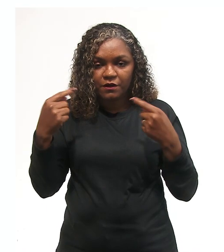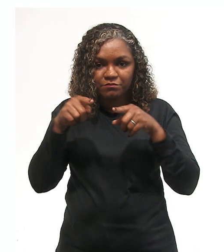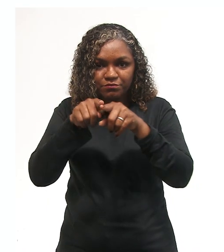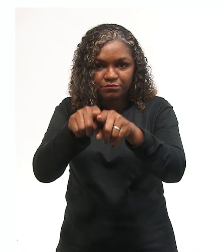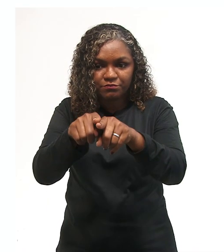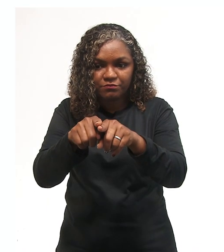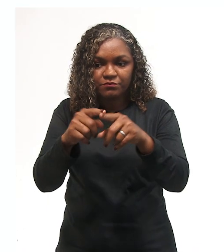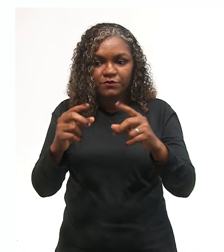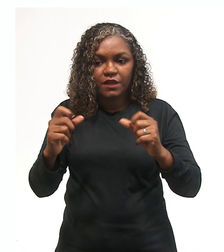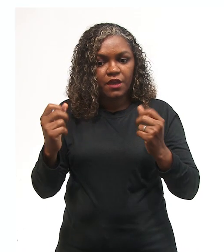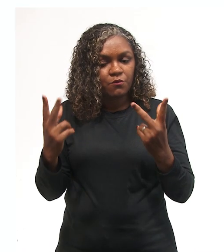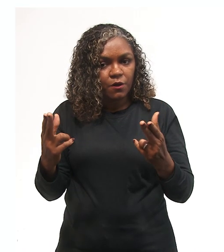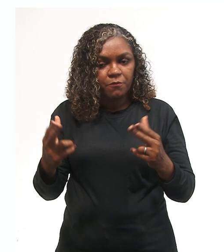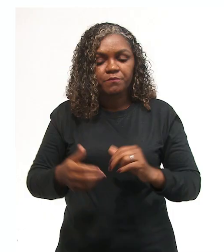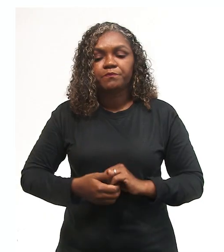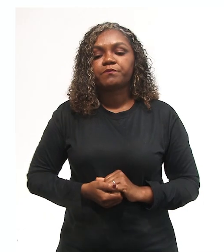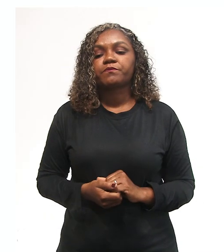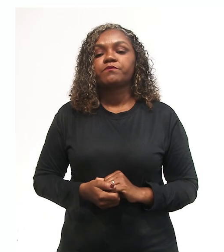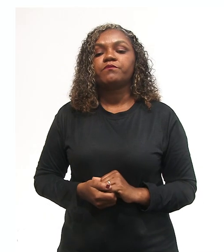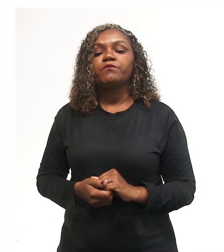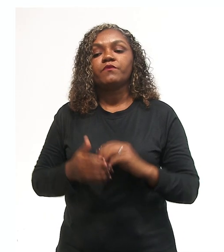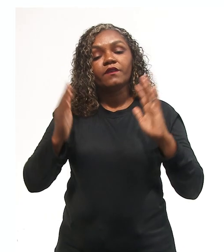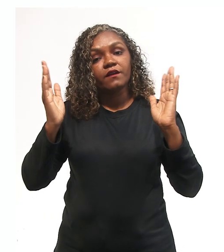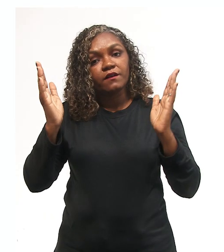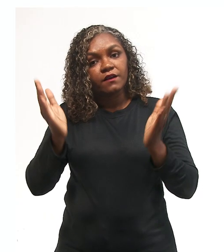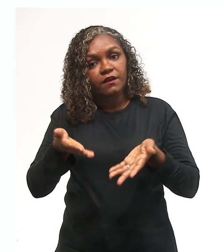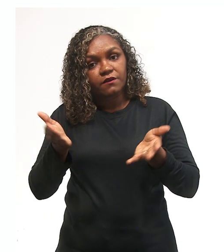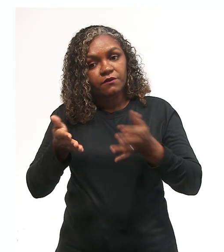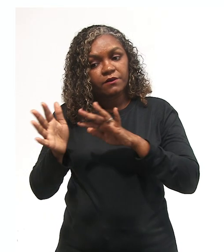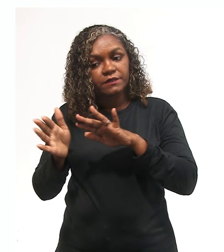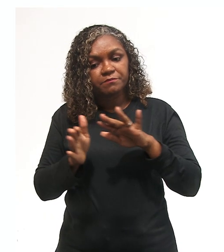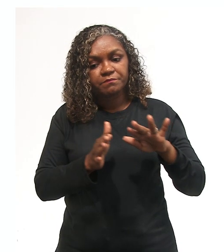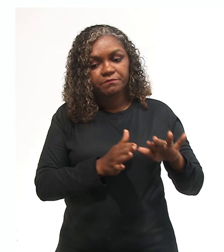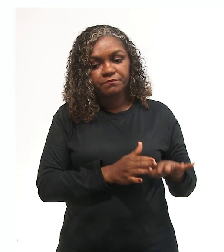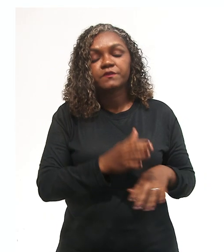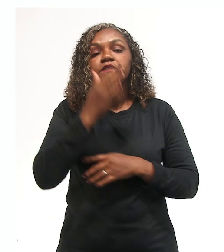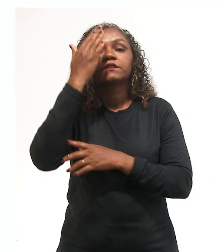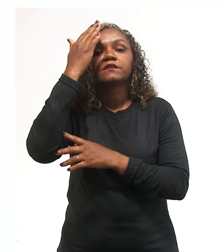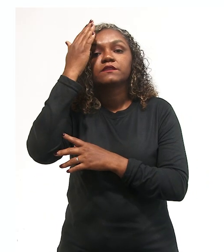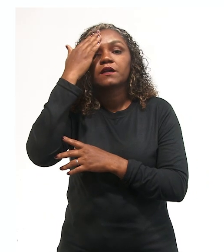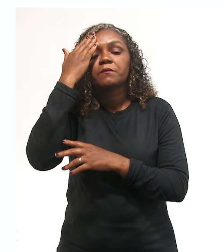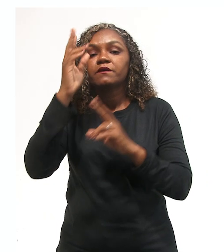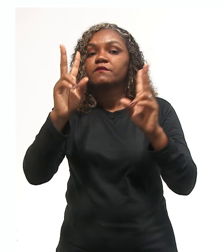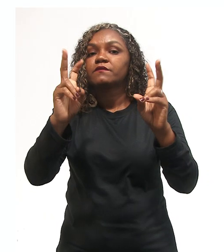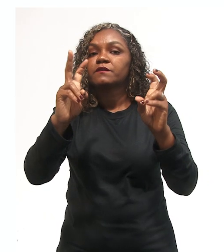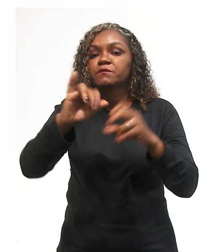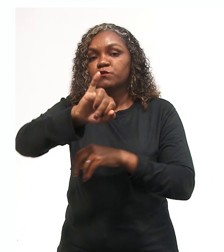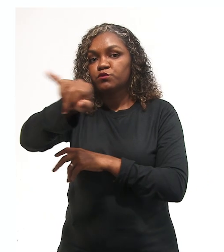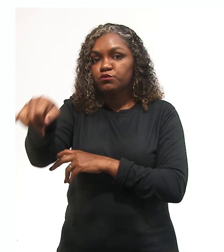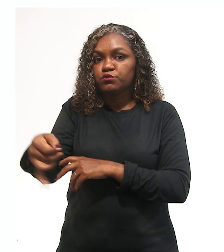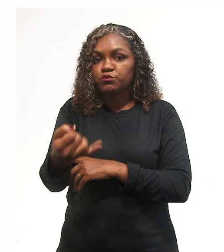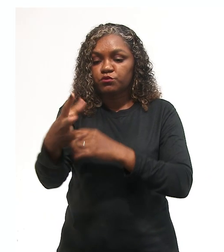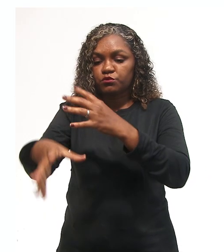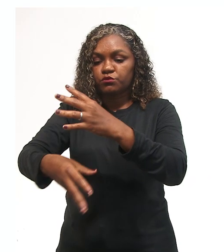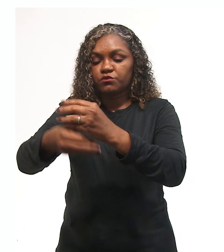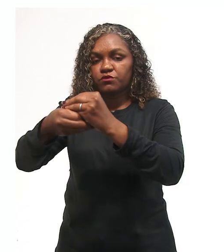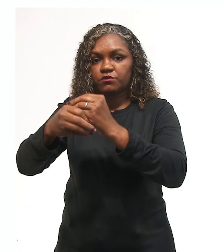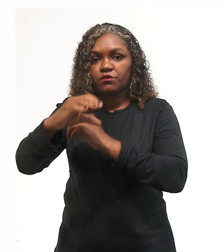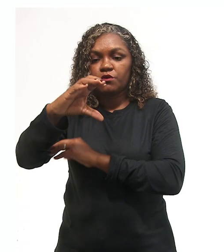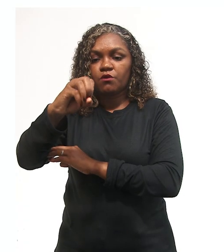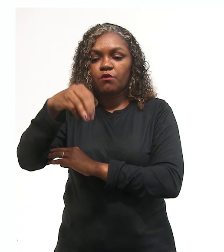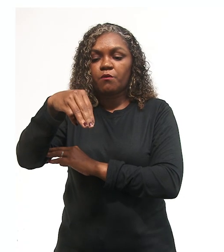né? Então, vamos verificar se isso acontece também em juros compostos, né? Se a taxa